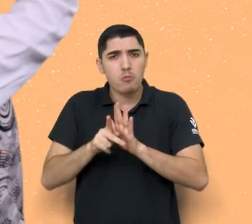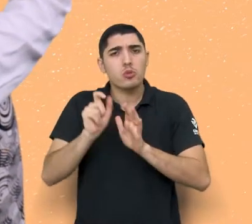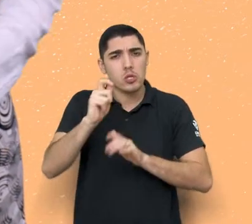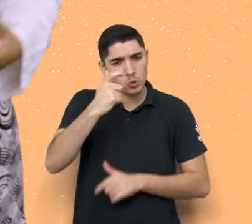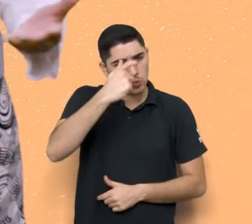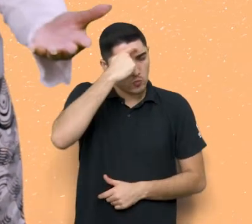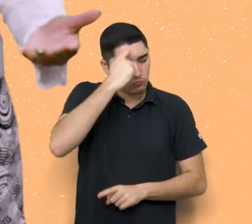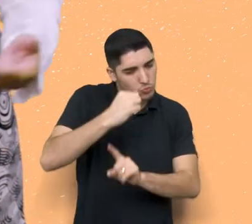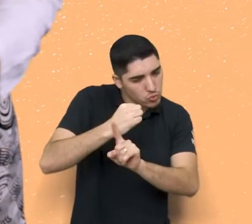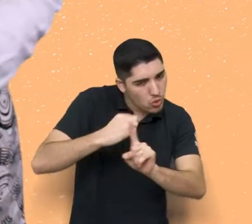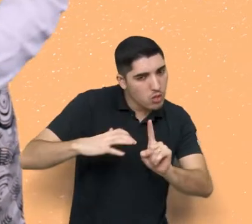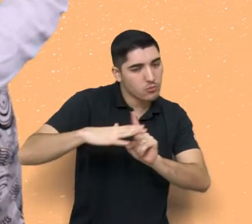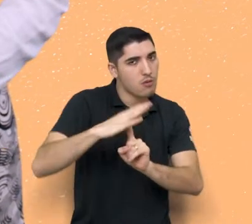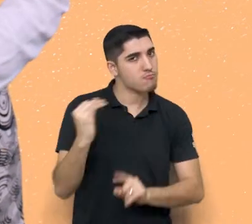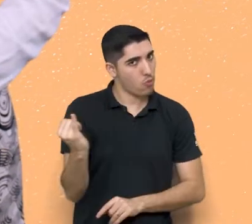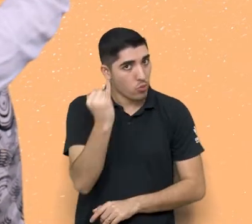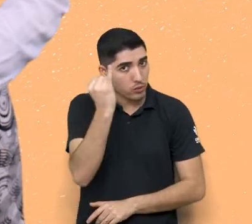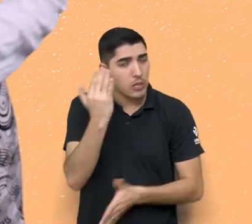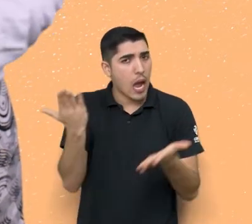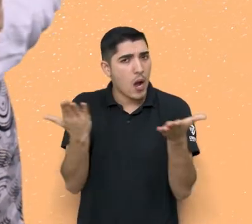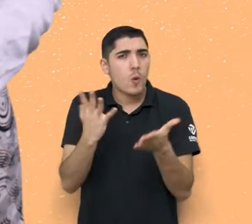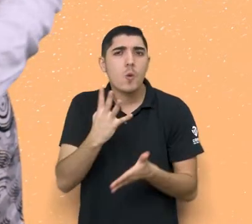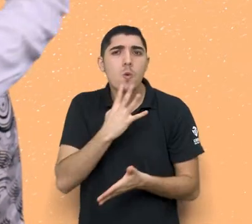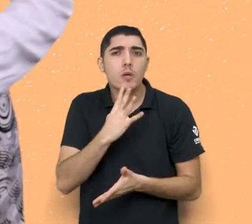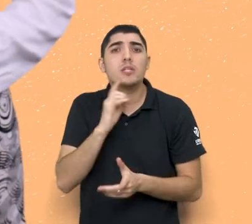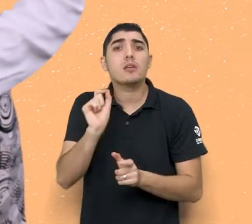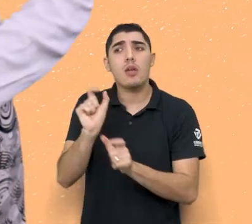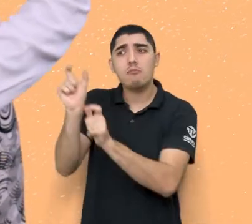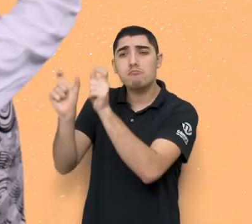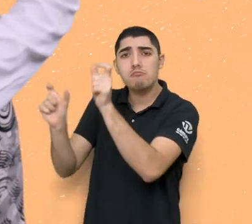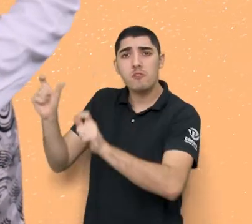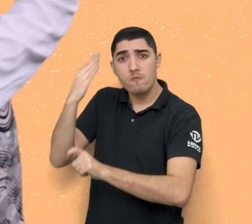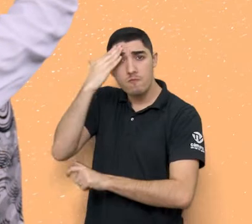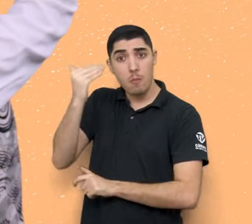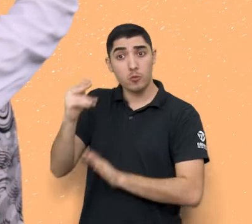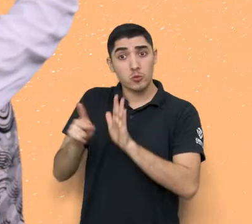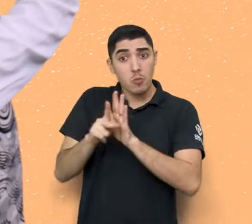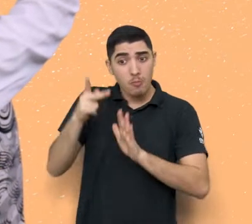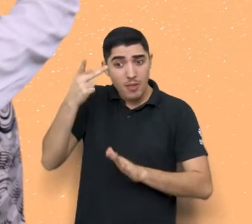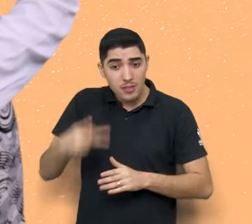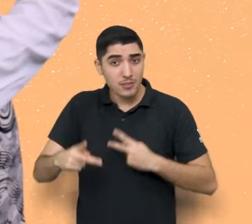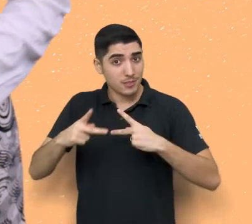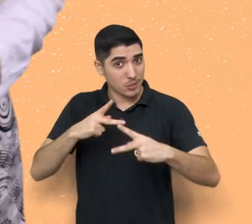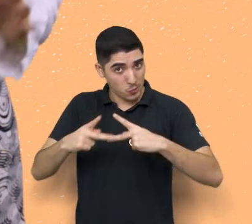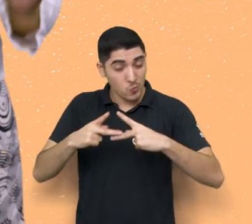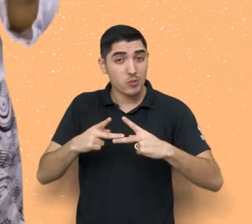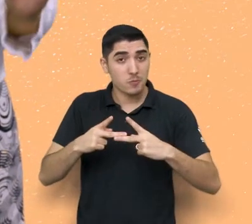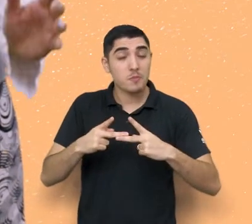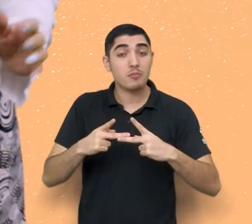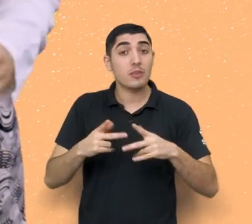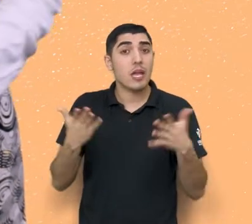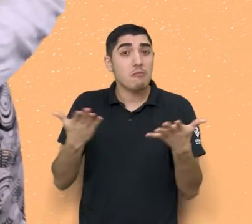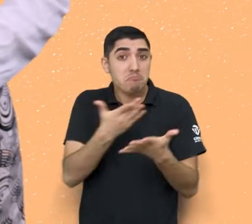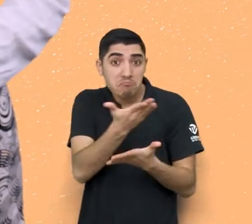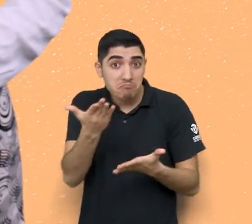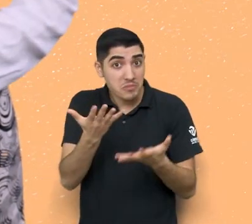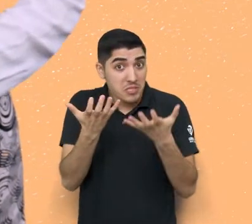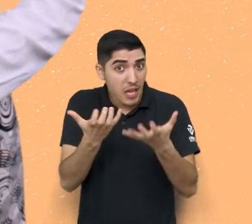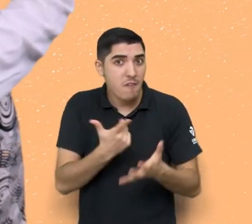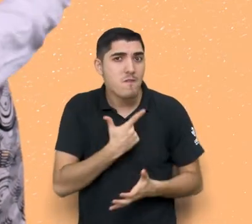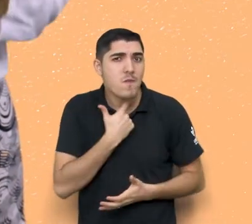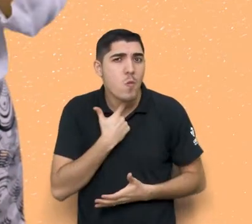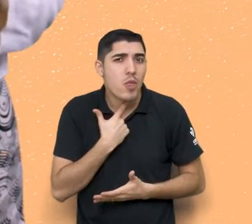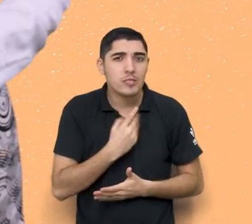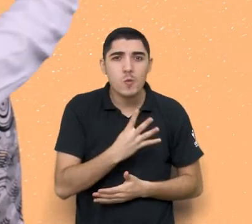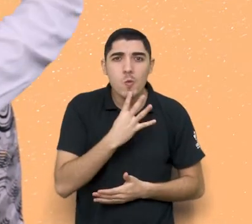social. Agora, vamos conhecer também os precursores da poesia em São José dos Campos. E para quem deseja se